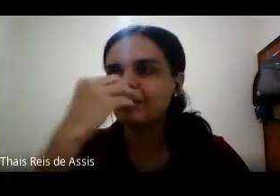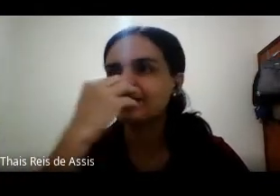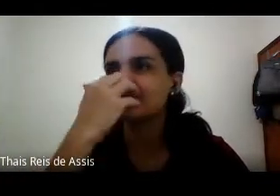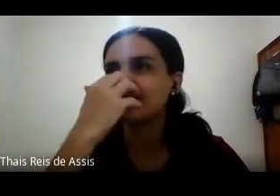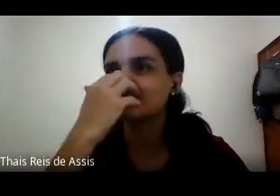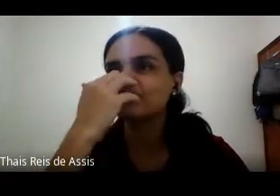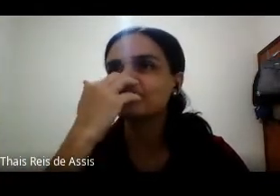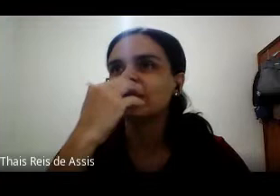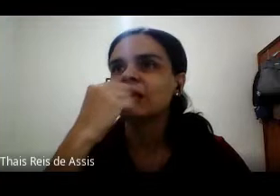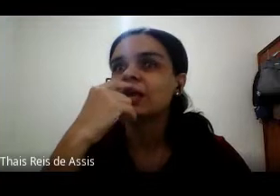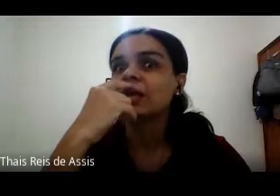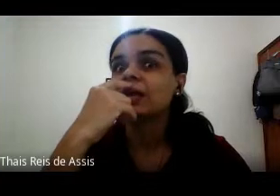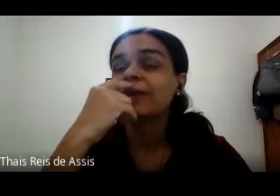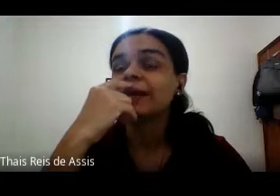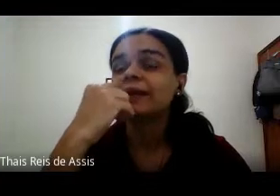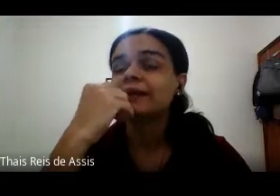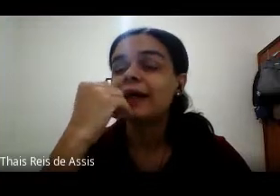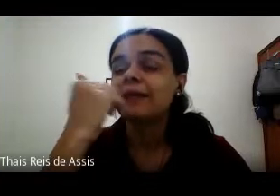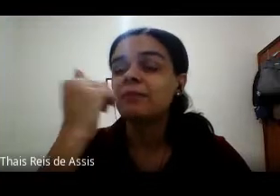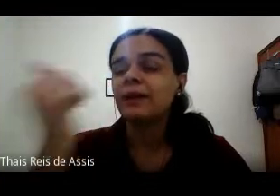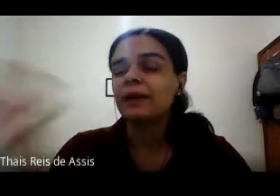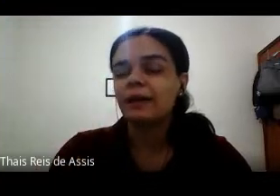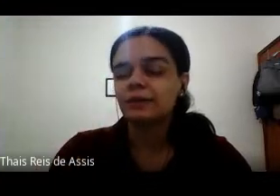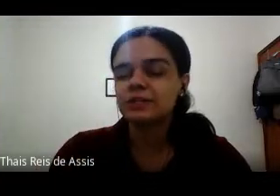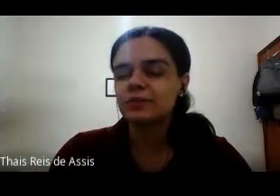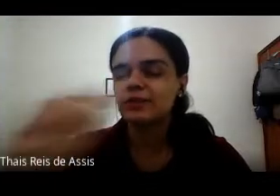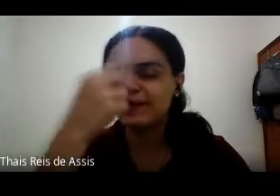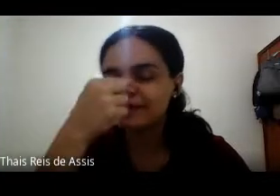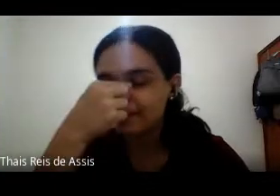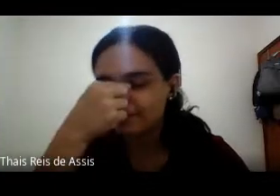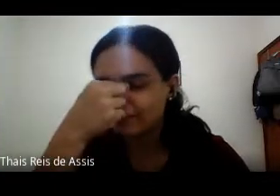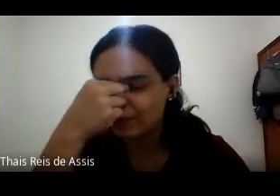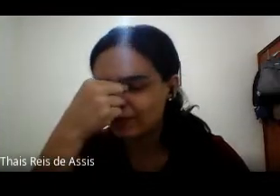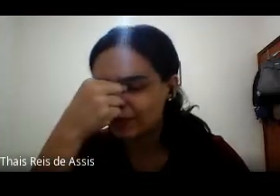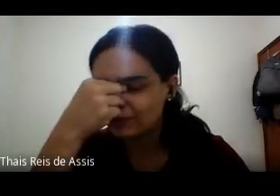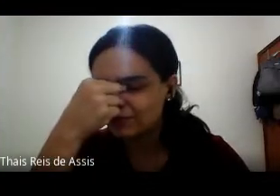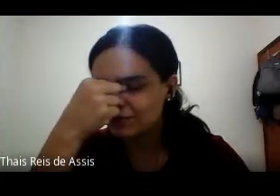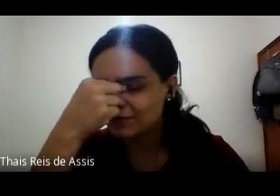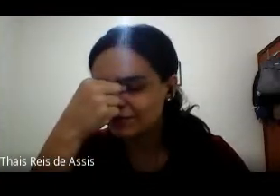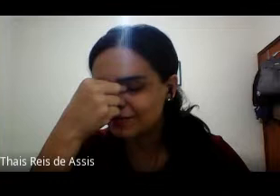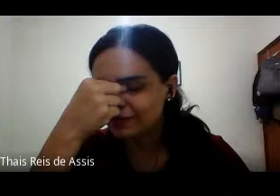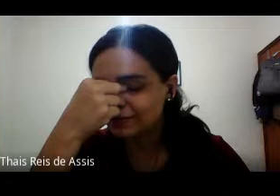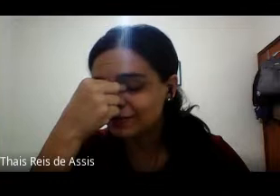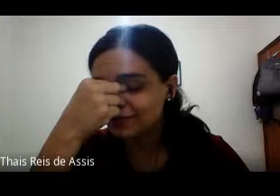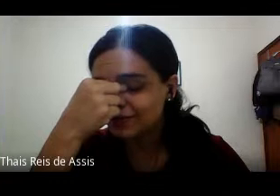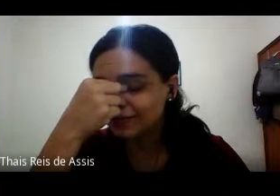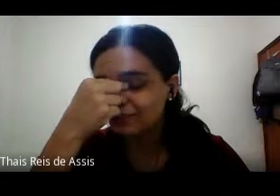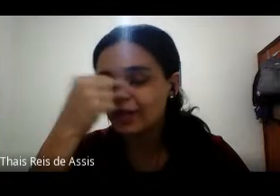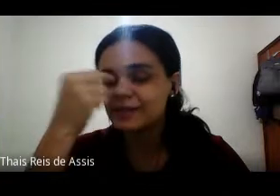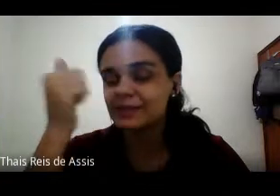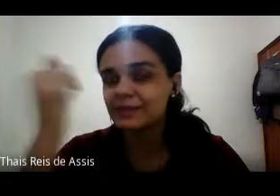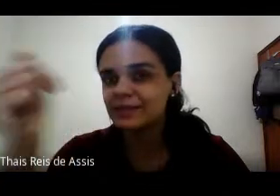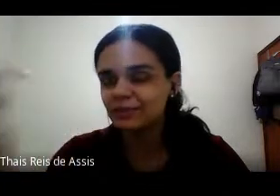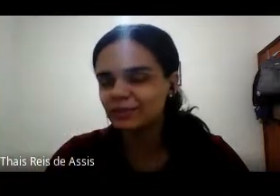estava bem mais baixo. E eu paguei, na época eu paguei o transporte mais rápido, fiquei com medo de pagar o transporte lento